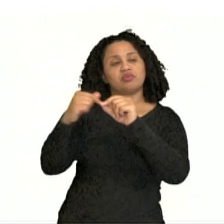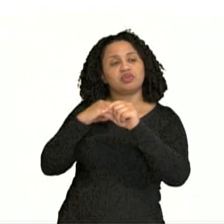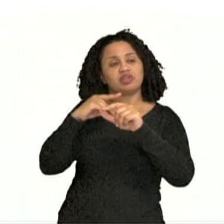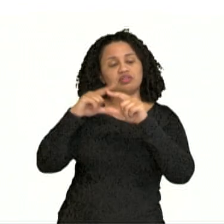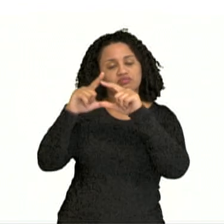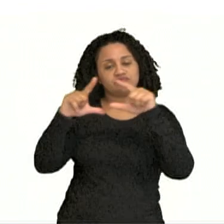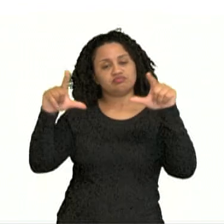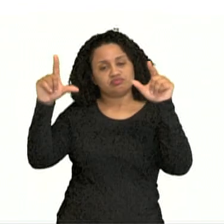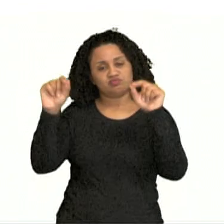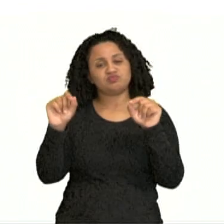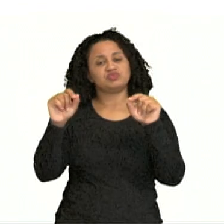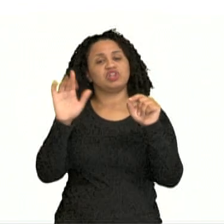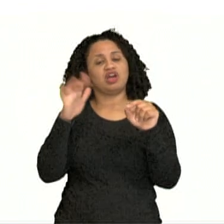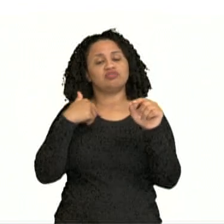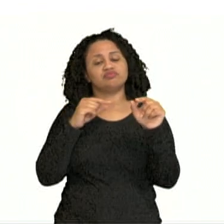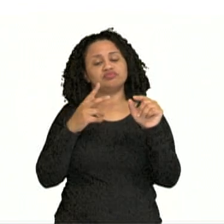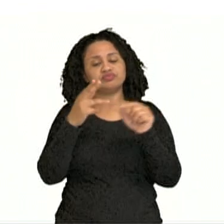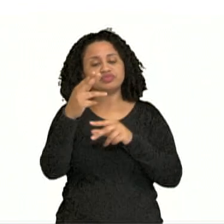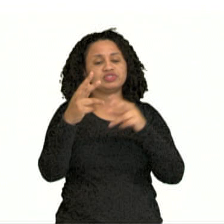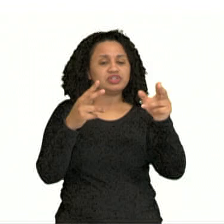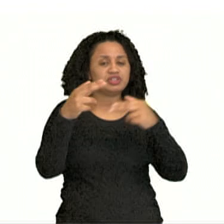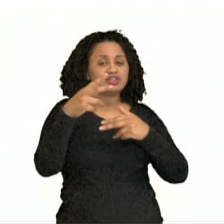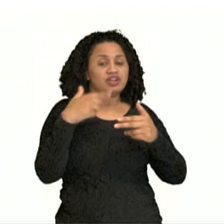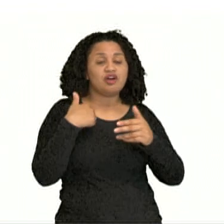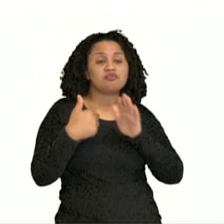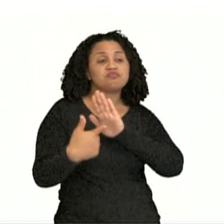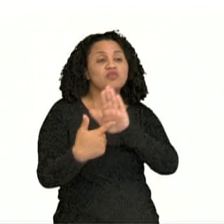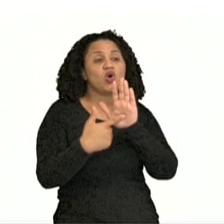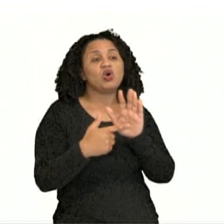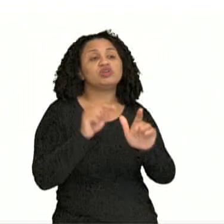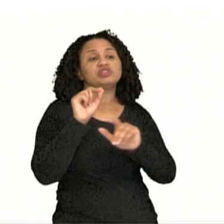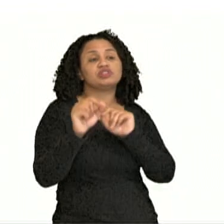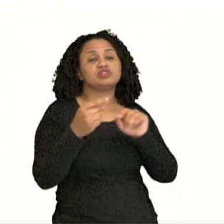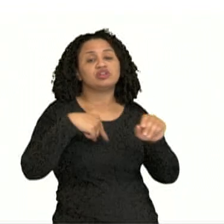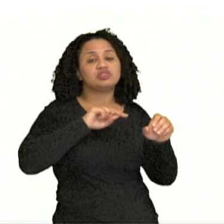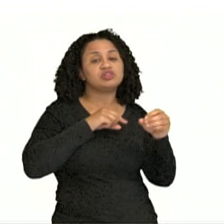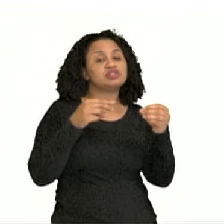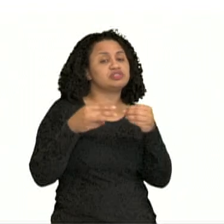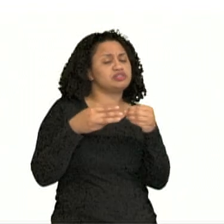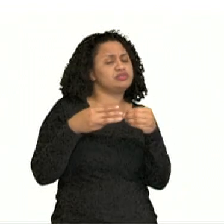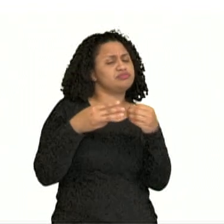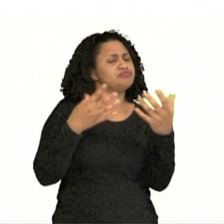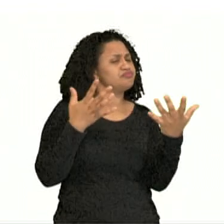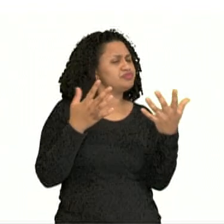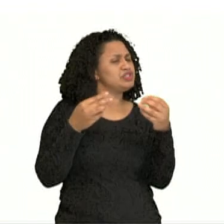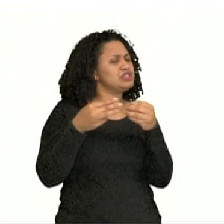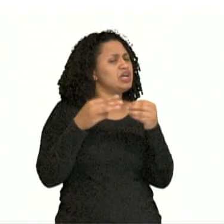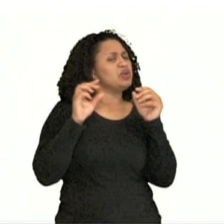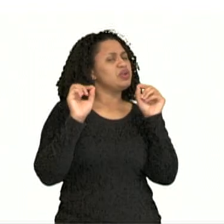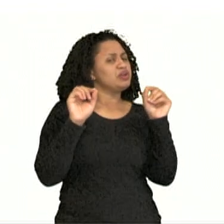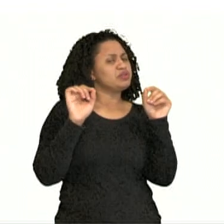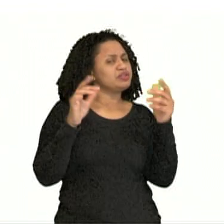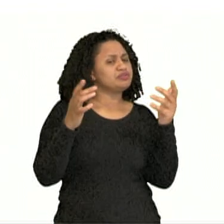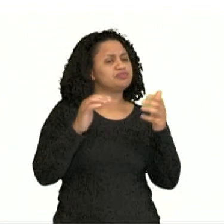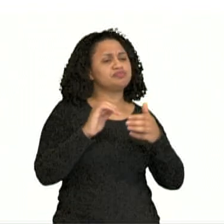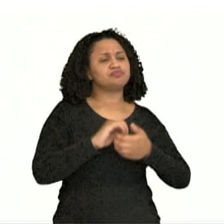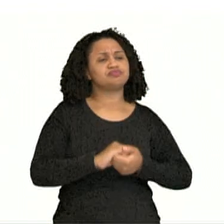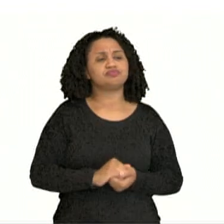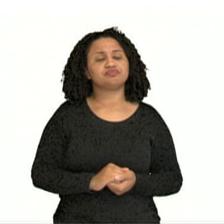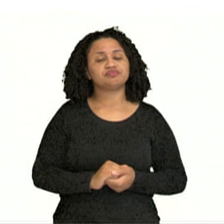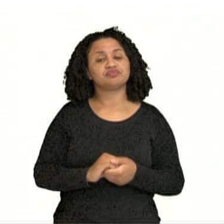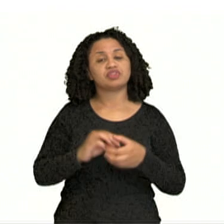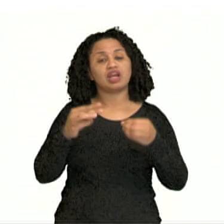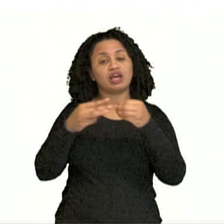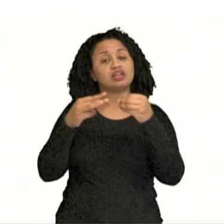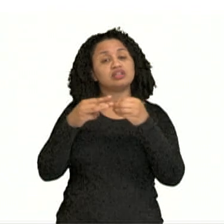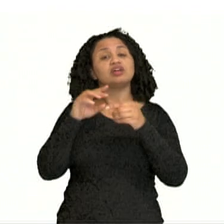estrutura, fizeram o corte e está nos mostrando uma célula. Que célula é essa? A célula em